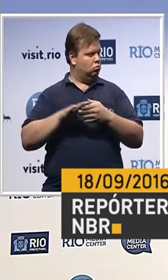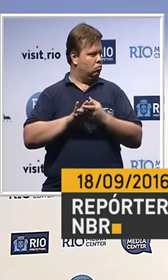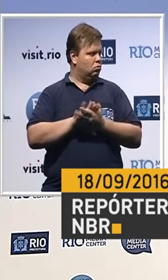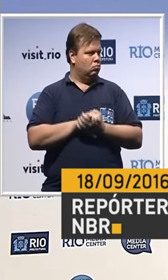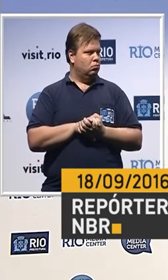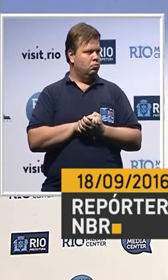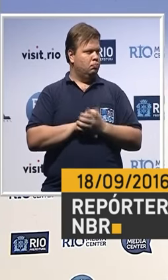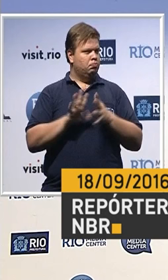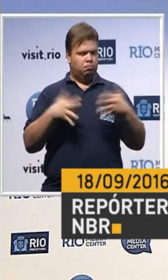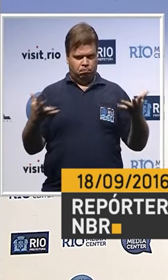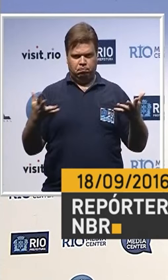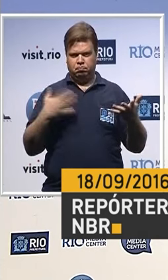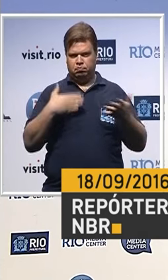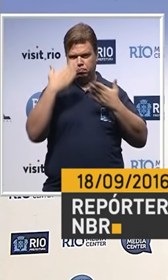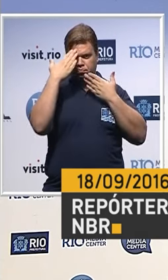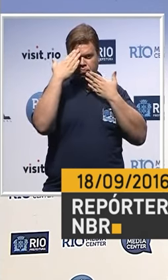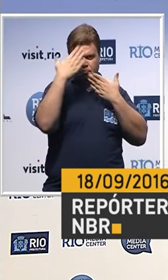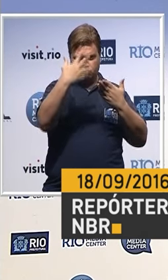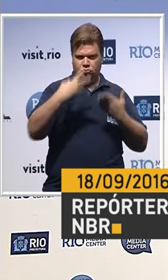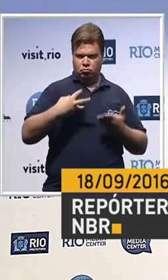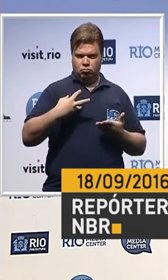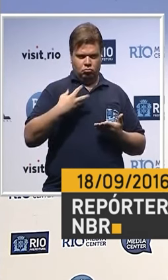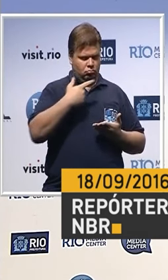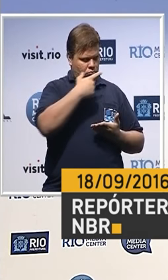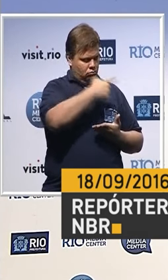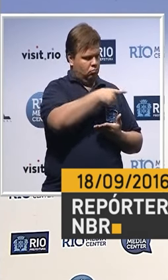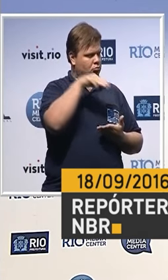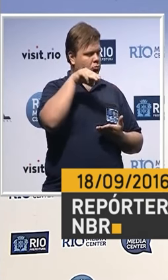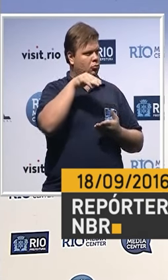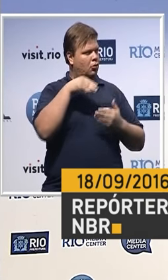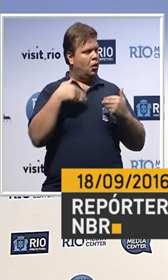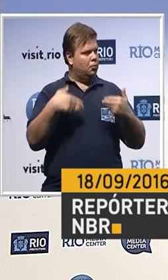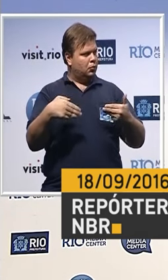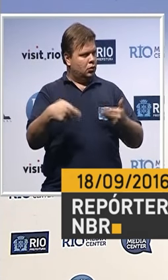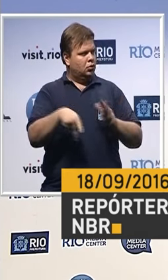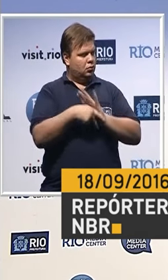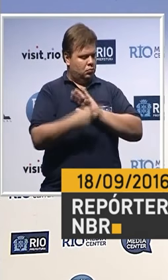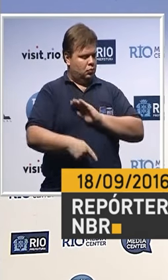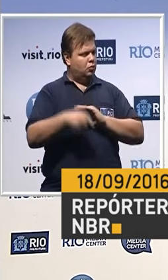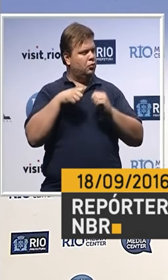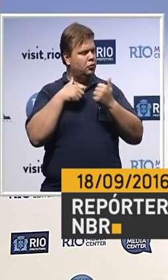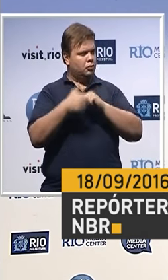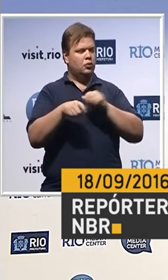Encerramos então a coletiva. Agradecemos a presença do ministro do Esporte, Leonardo Pisciani, e dos